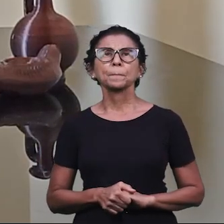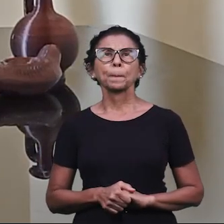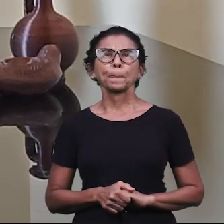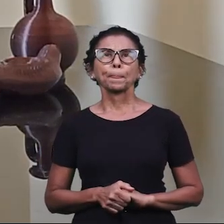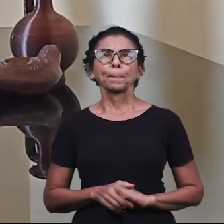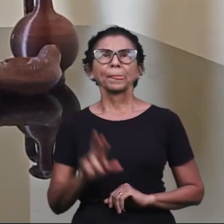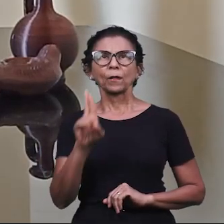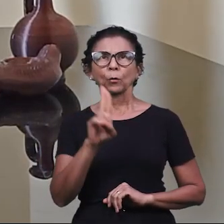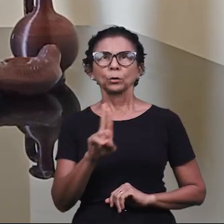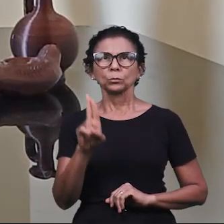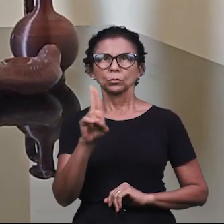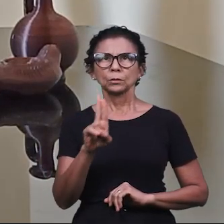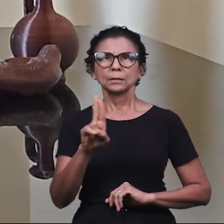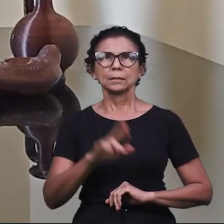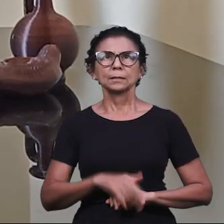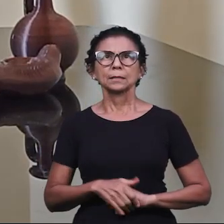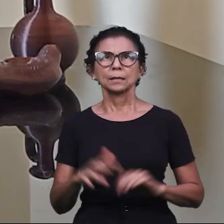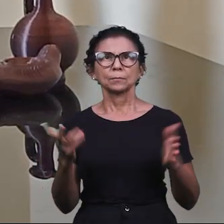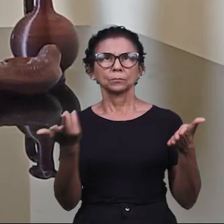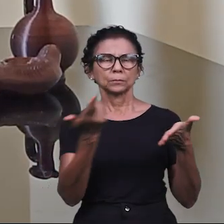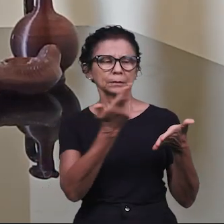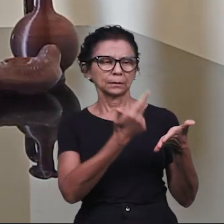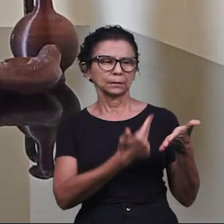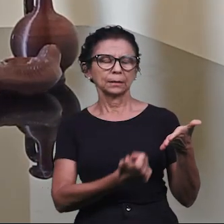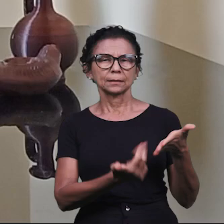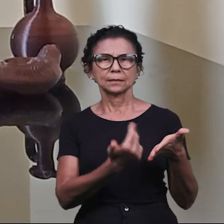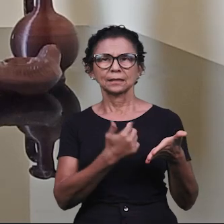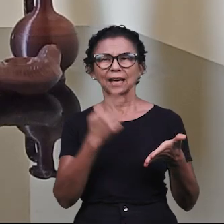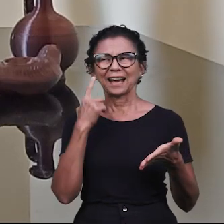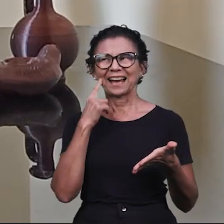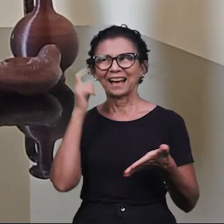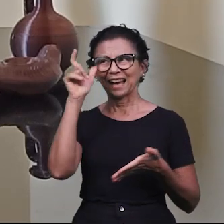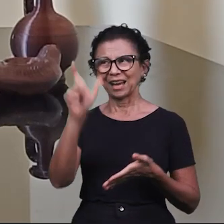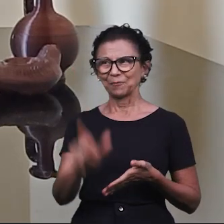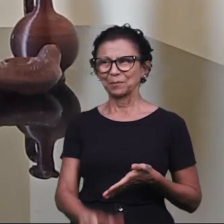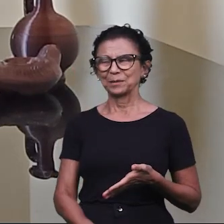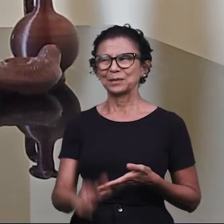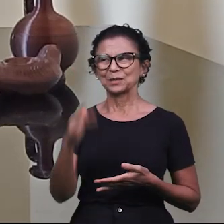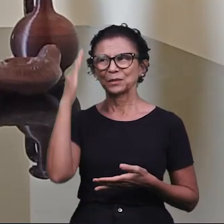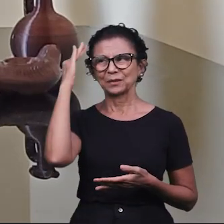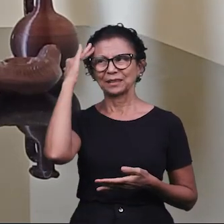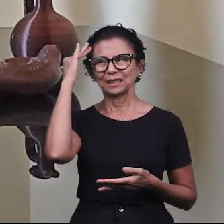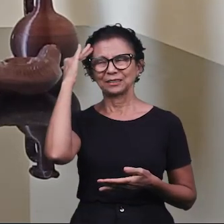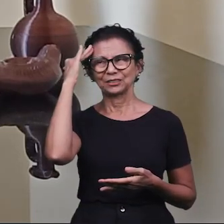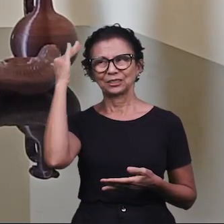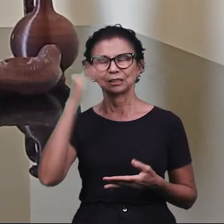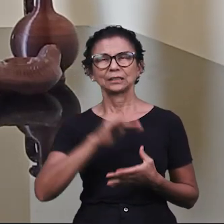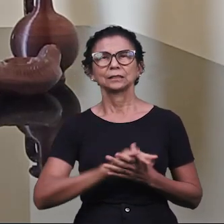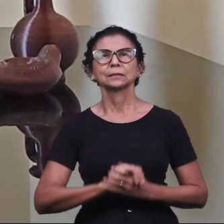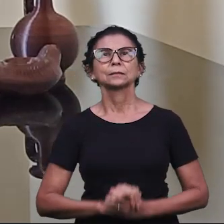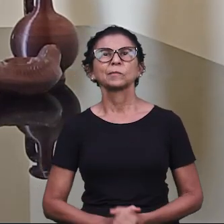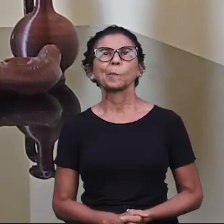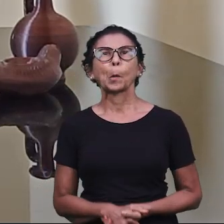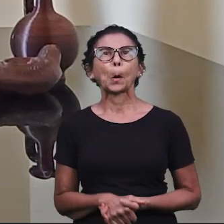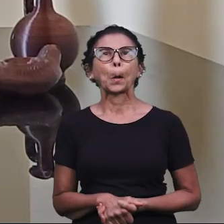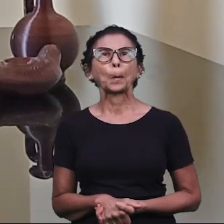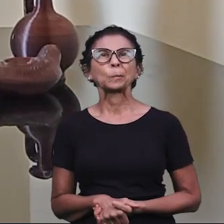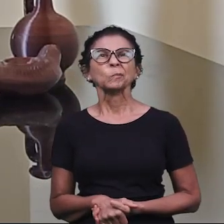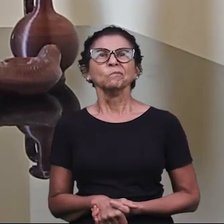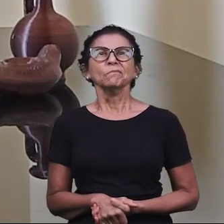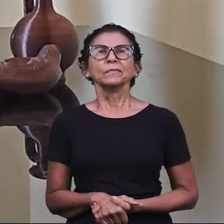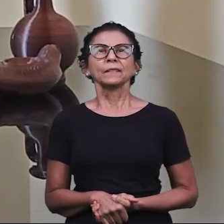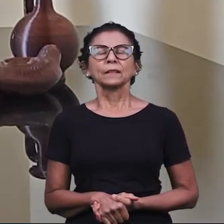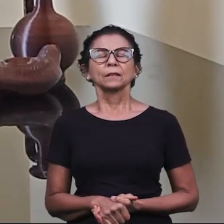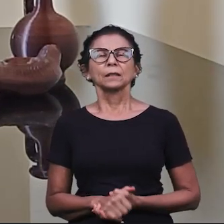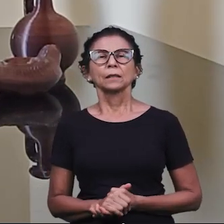utilizamos o pictograma, eles batem o olho e já entendem que é um personagem, que é uma pessoa. Então, aqui, ó, eu fiz um pictograma de palito